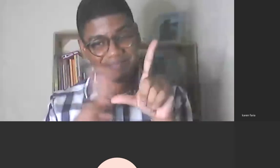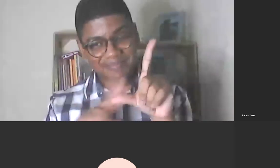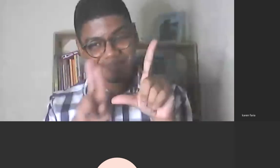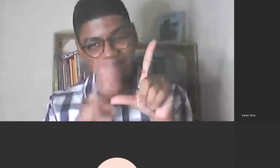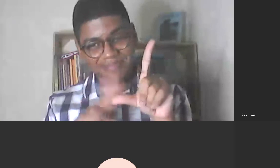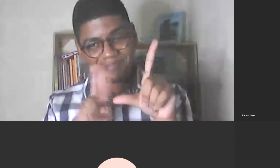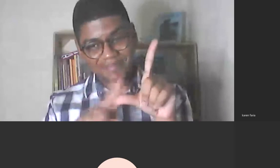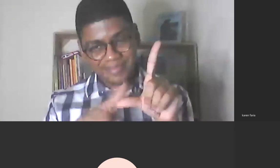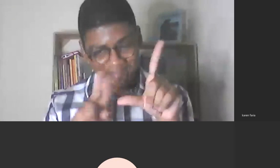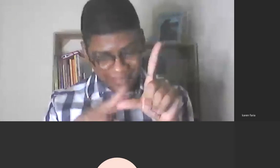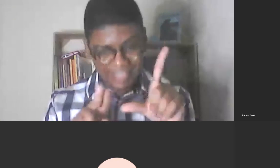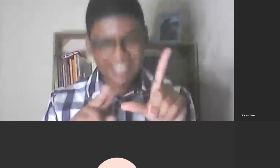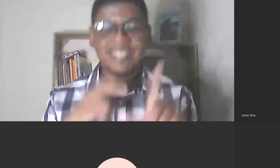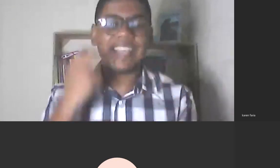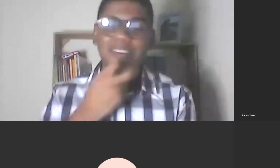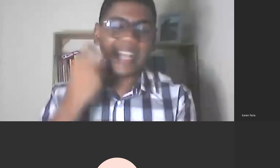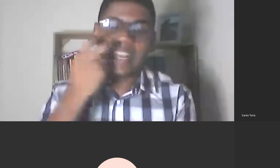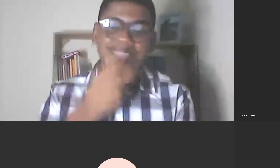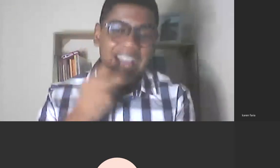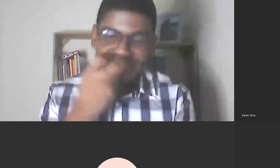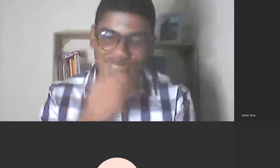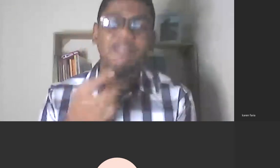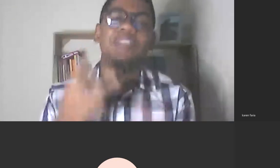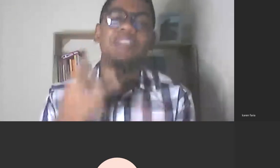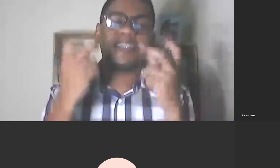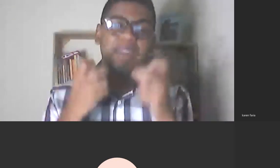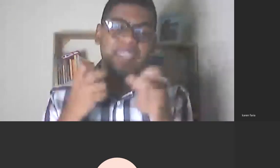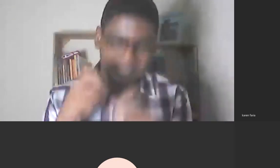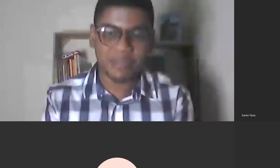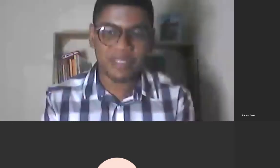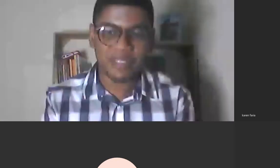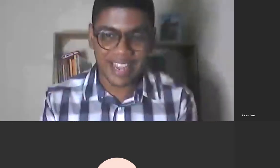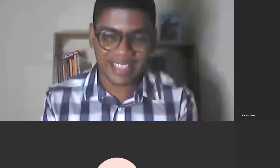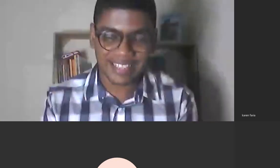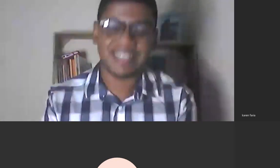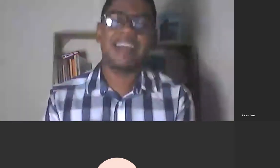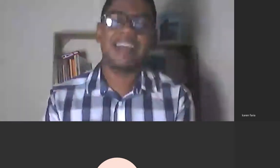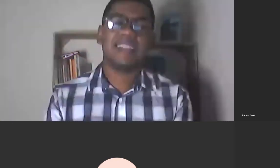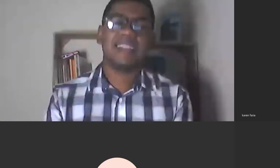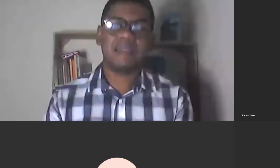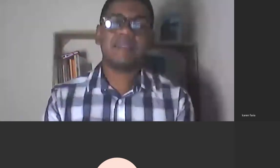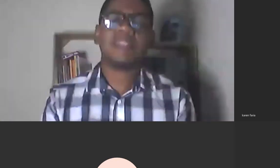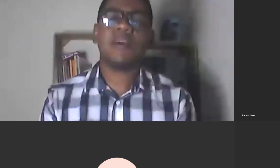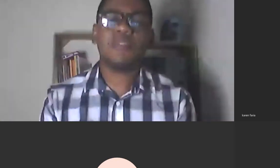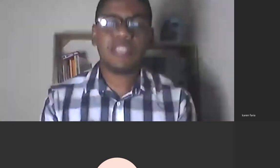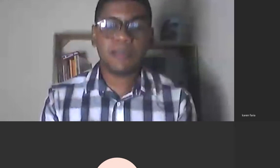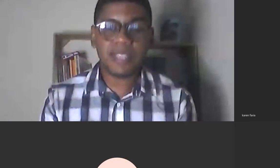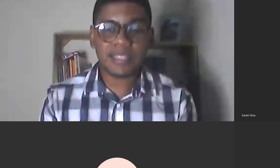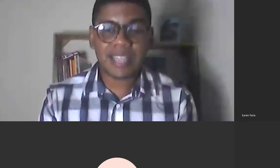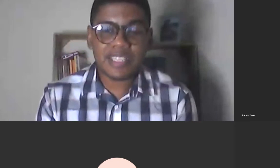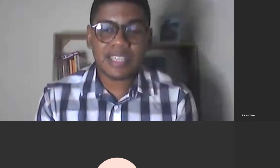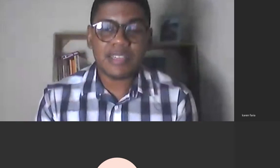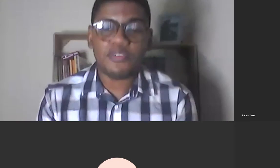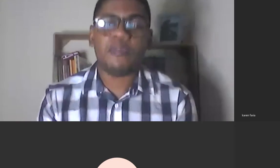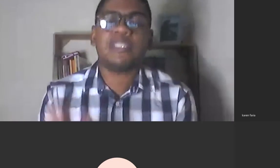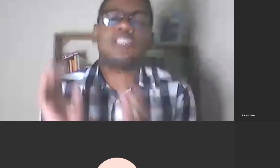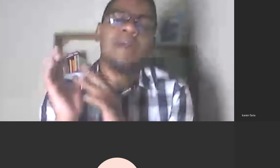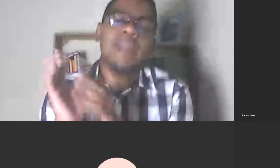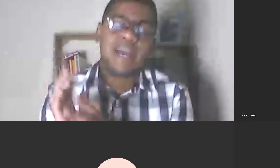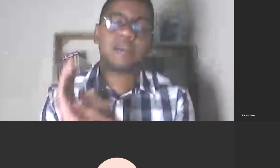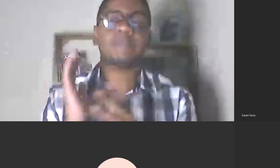legenda e sem oralidade, para que vocês percebam os sinais, tá? Então eu vou sempre tentar fazer